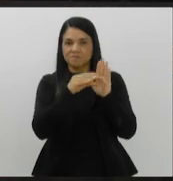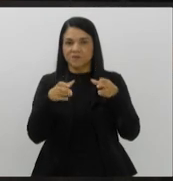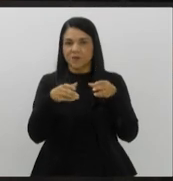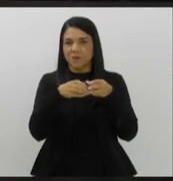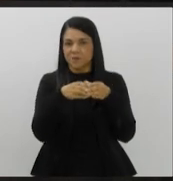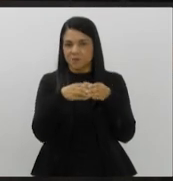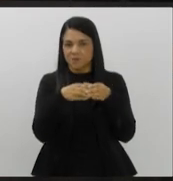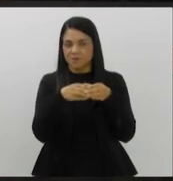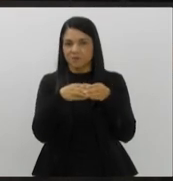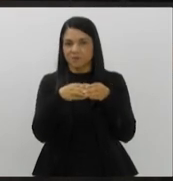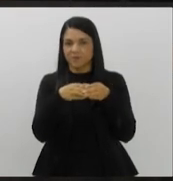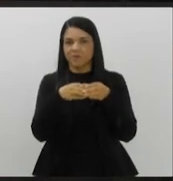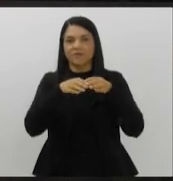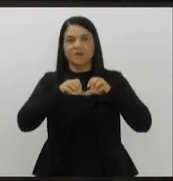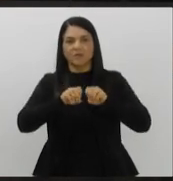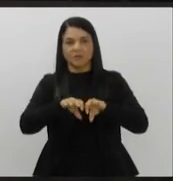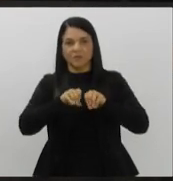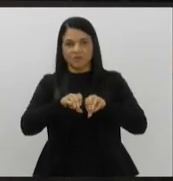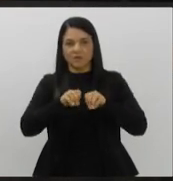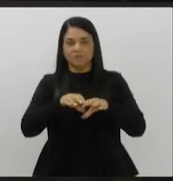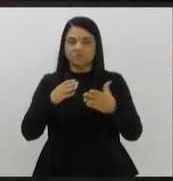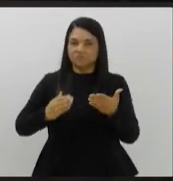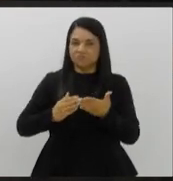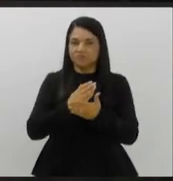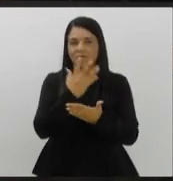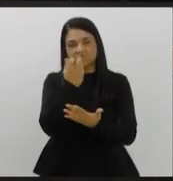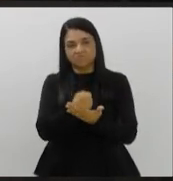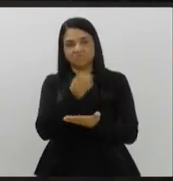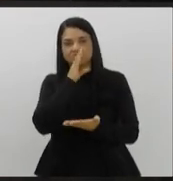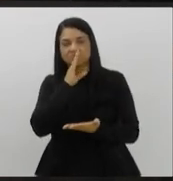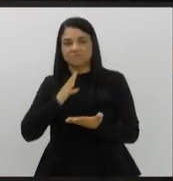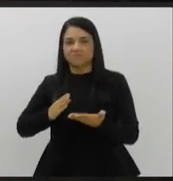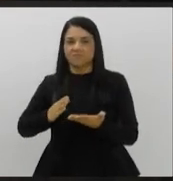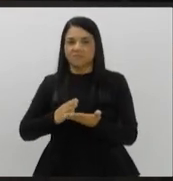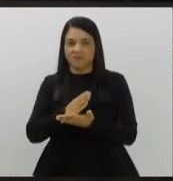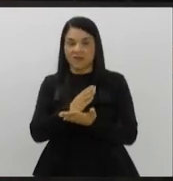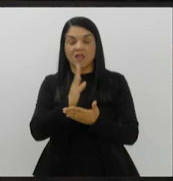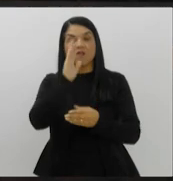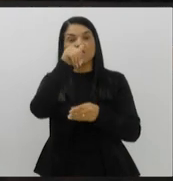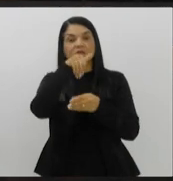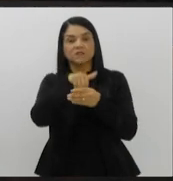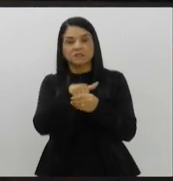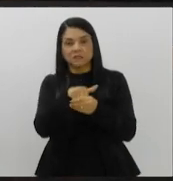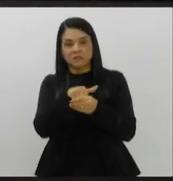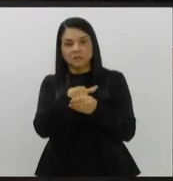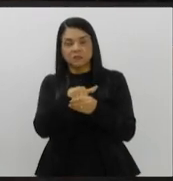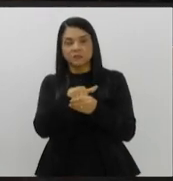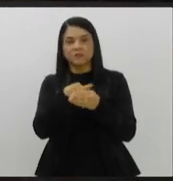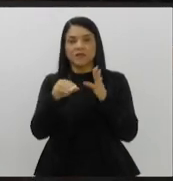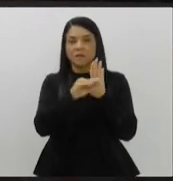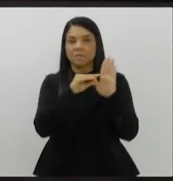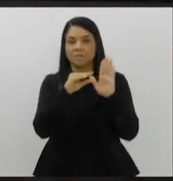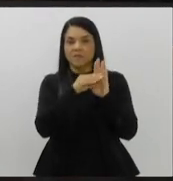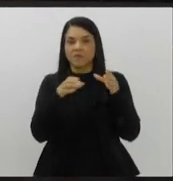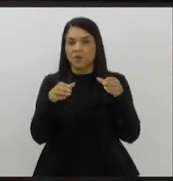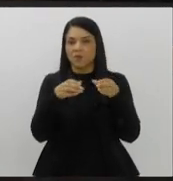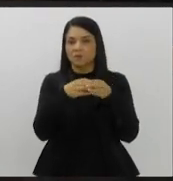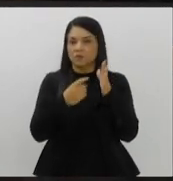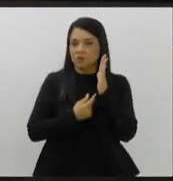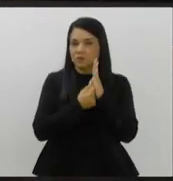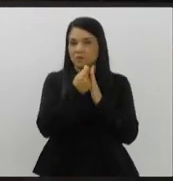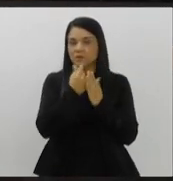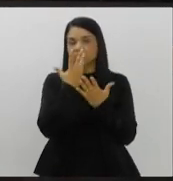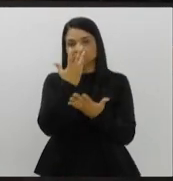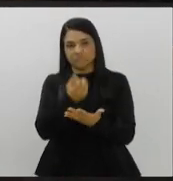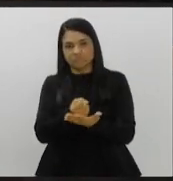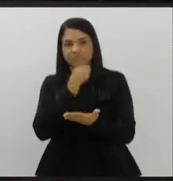de Educação. Os senhores que aprovam, permaneçam como estão. Em votação, a emenda da Comissão de Orçamento. Os senhores que